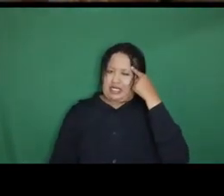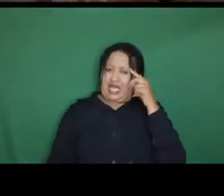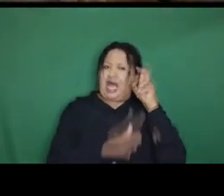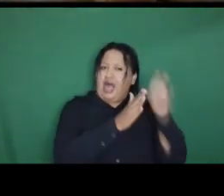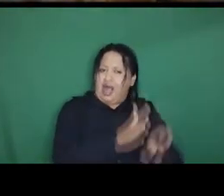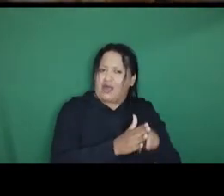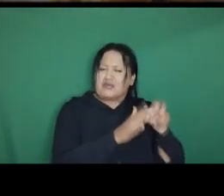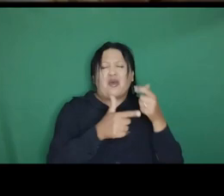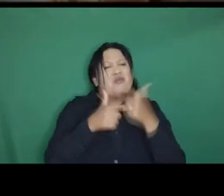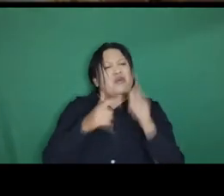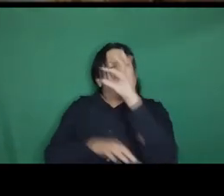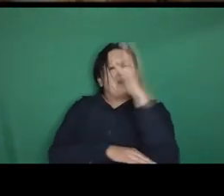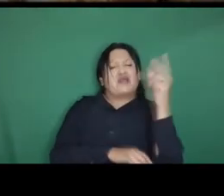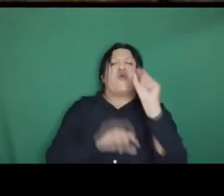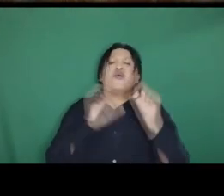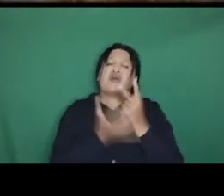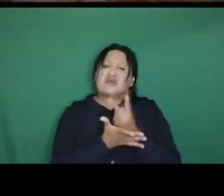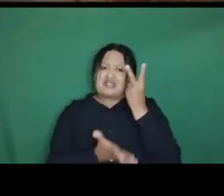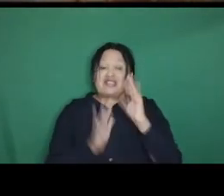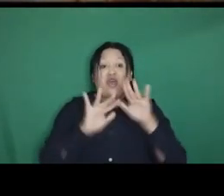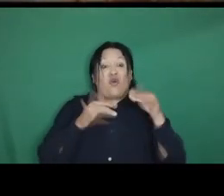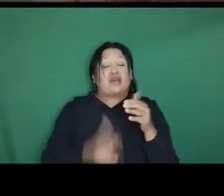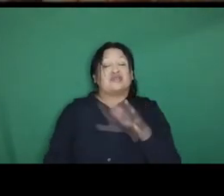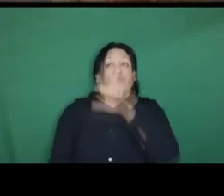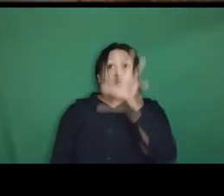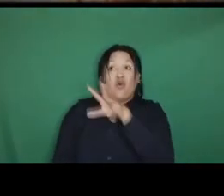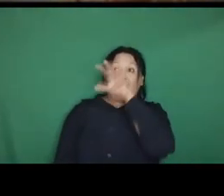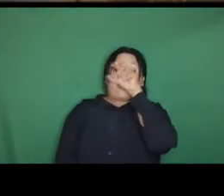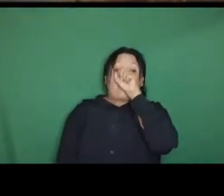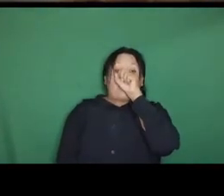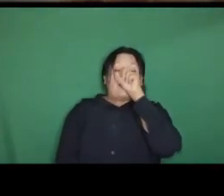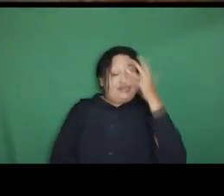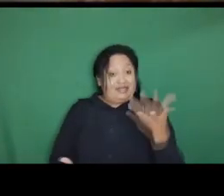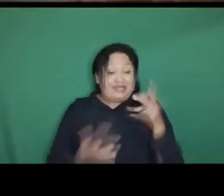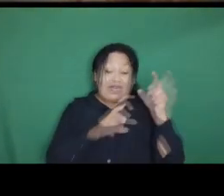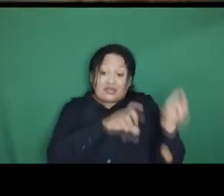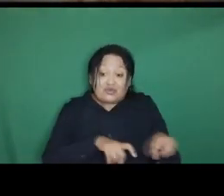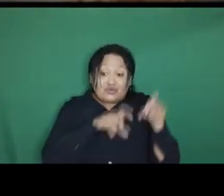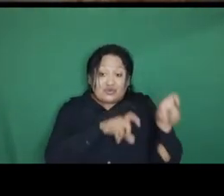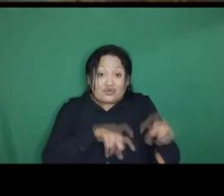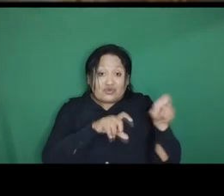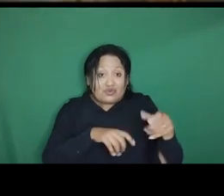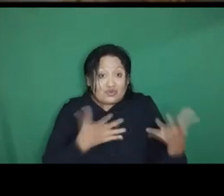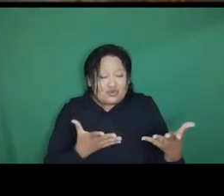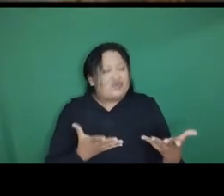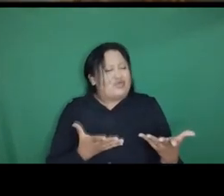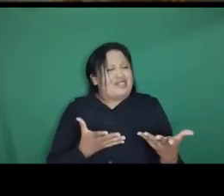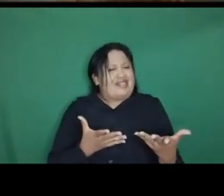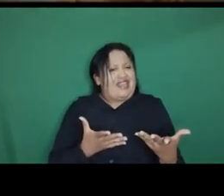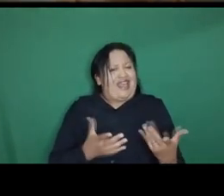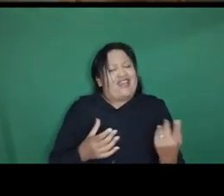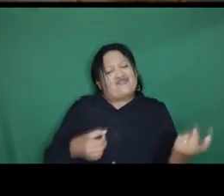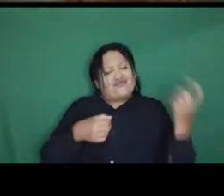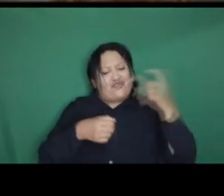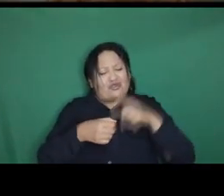a gente pensa agropecuária problema ambiental o que é que acontece né quando a a agricultura sobretudo agricultura